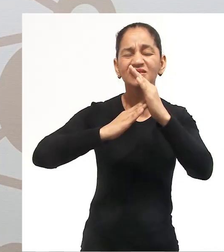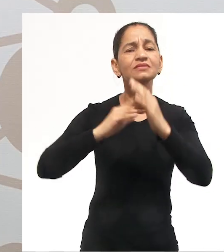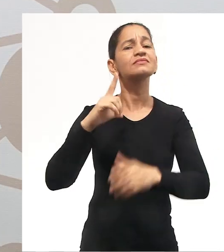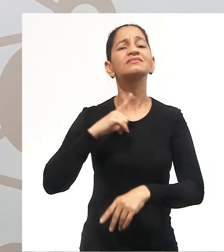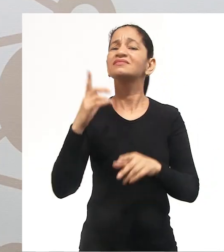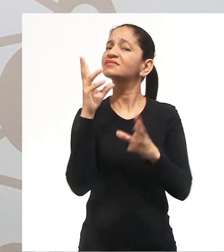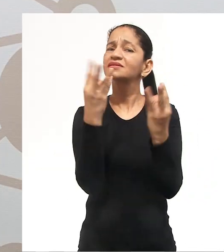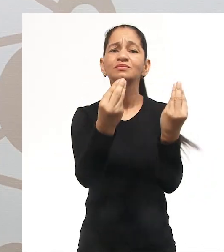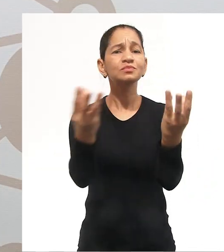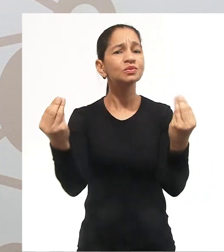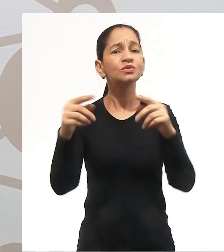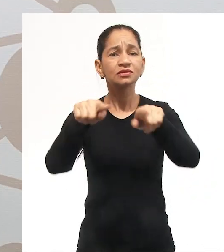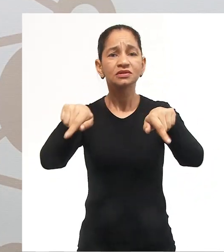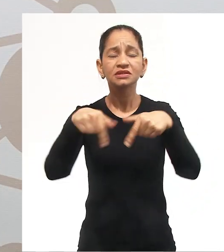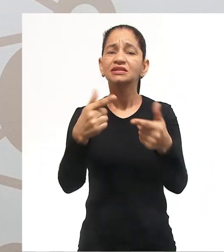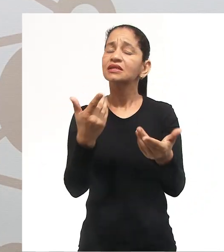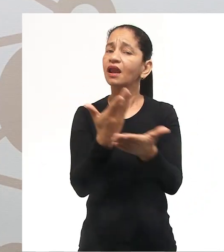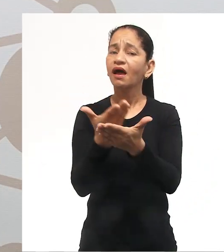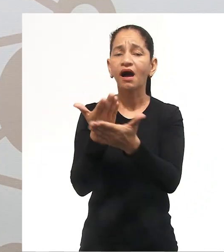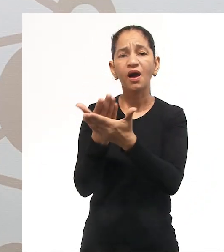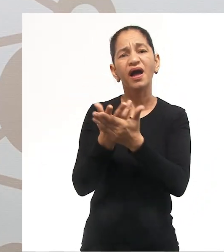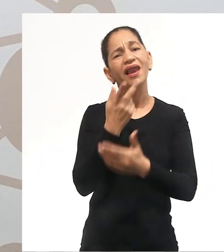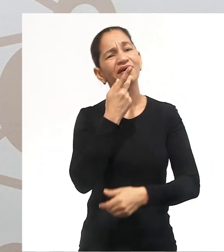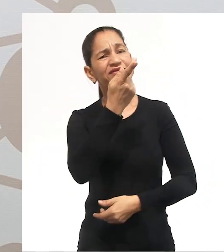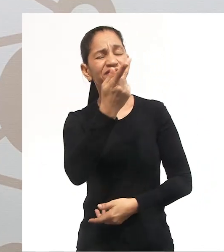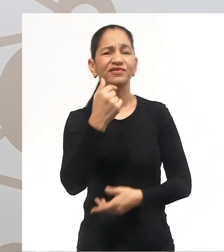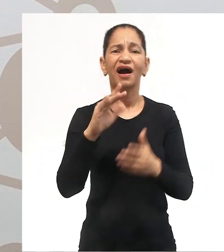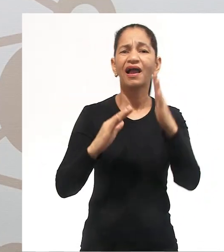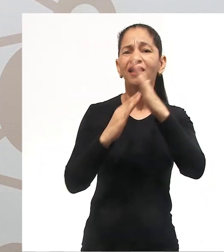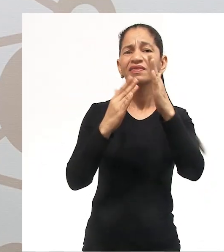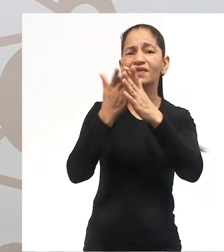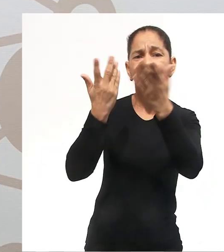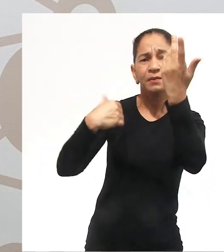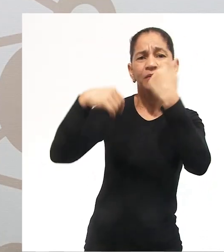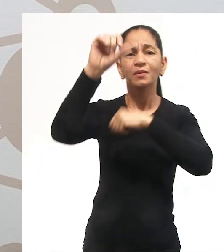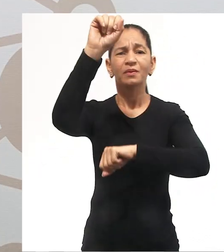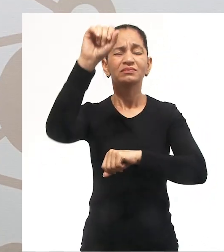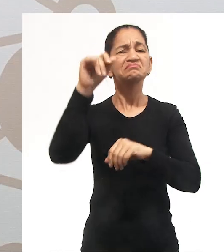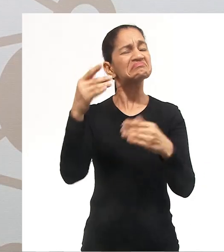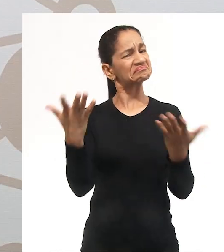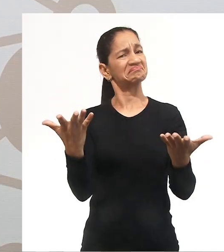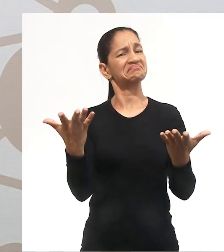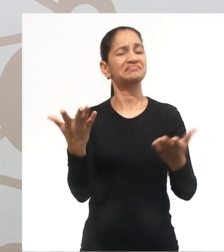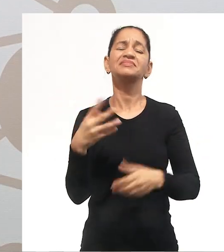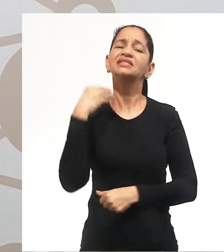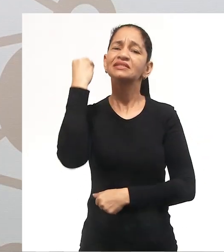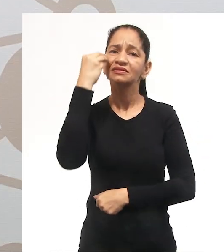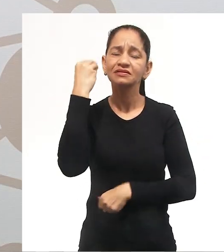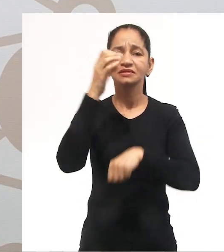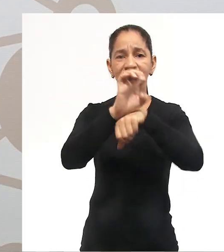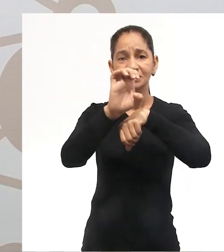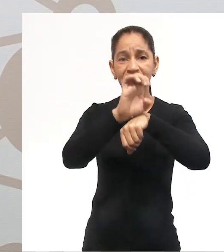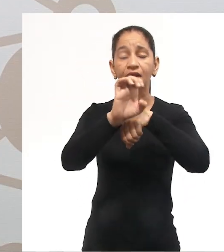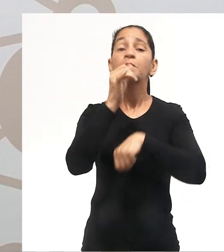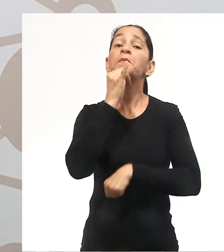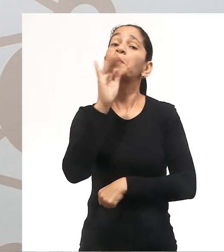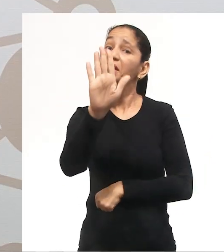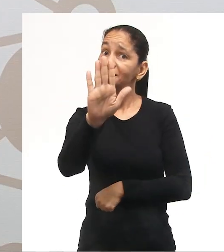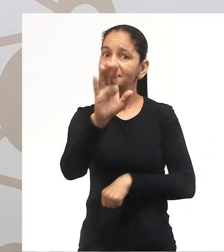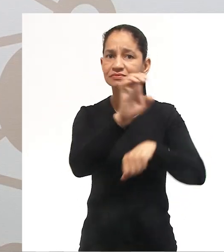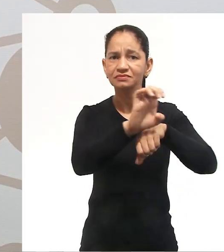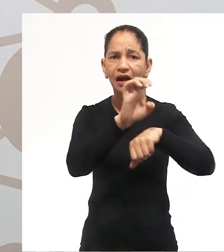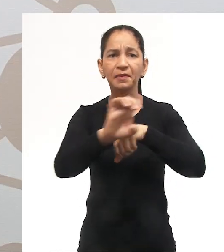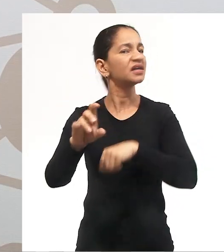gente vê isso em sala de aula, a professora Anabela fala muito em jornada do herói, e toda vez que eu entro numa sala de aula para estágio, qualquer outra